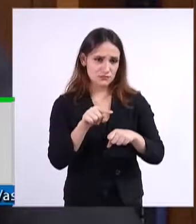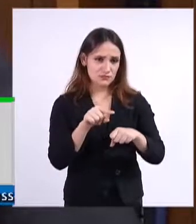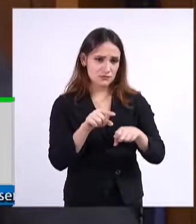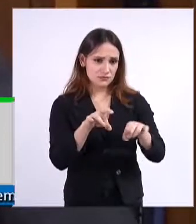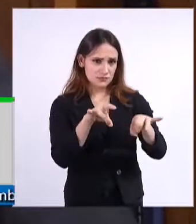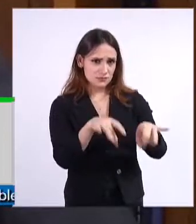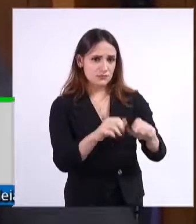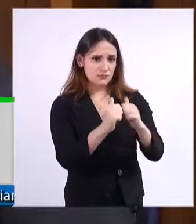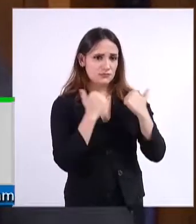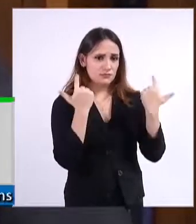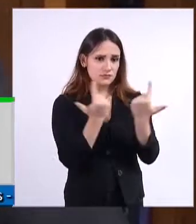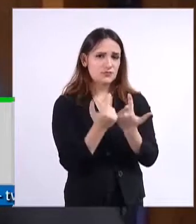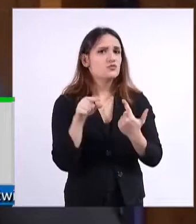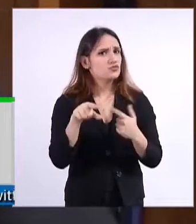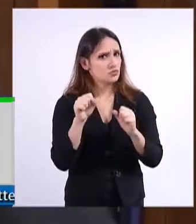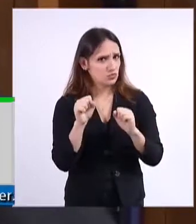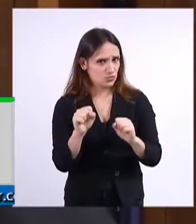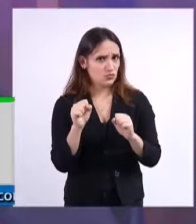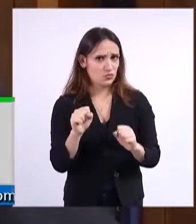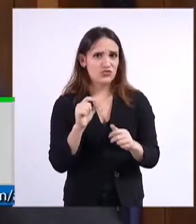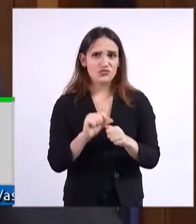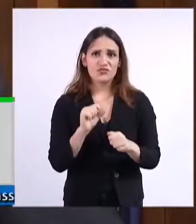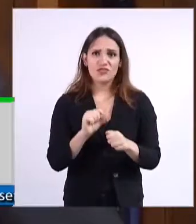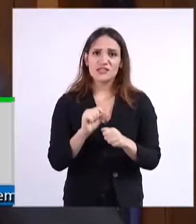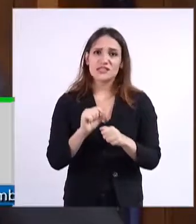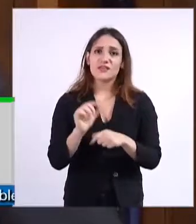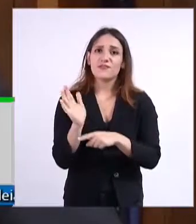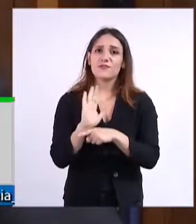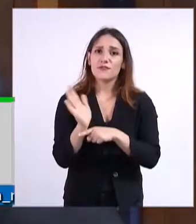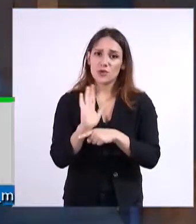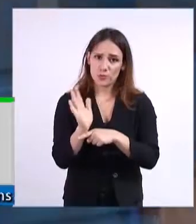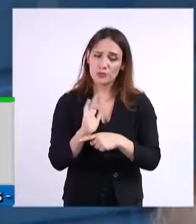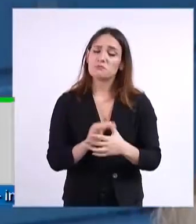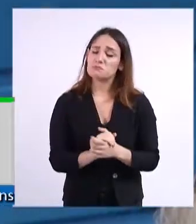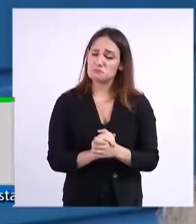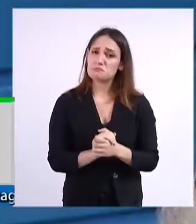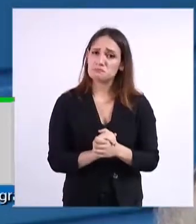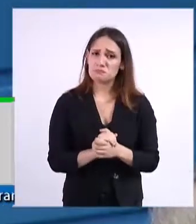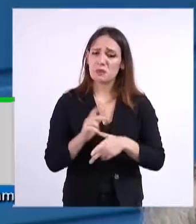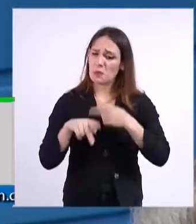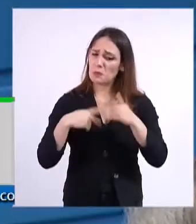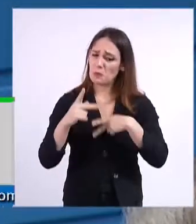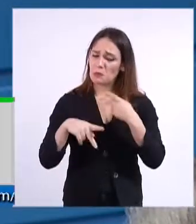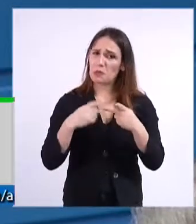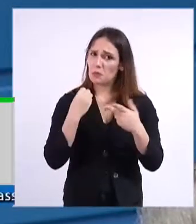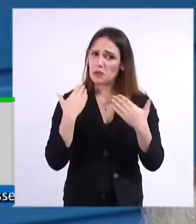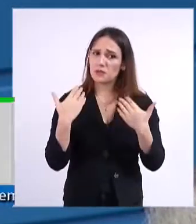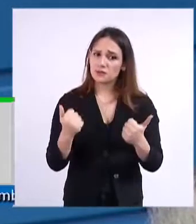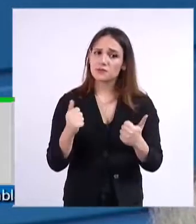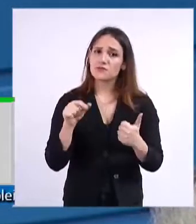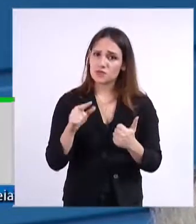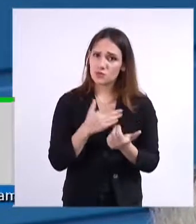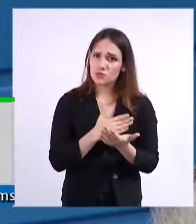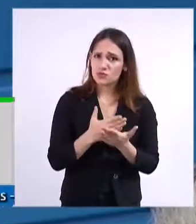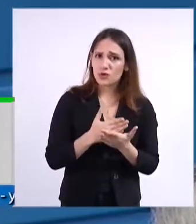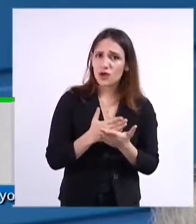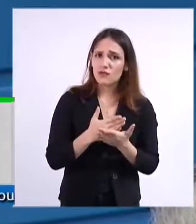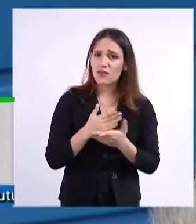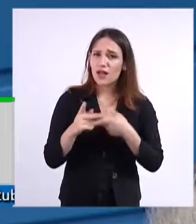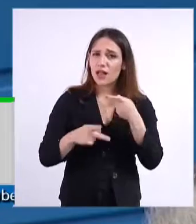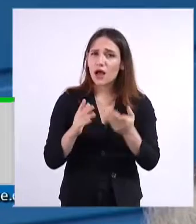Vossa Excelência pode ser roteirista de filme. Que Vossa Excelência começou narrando alguns